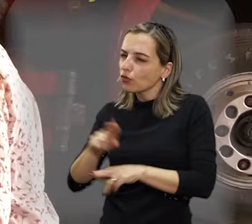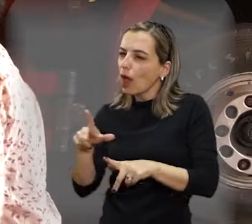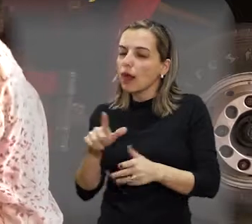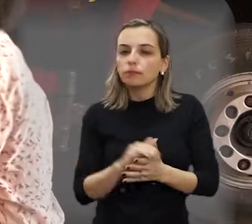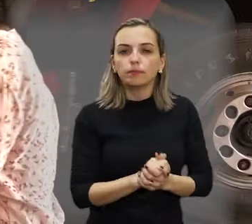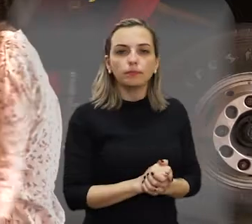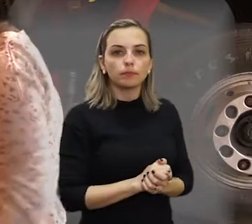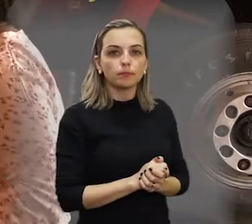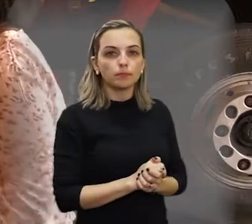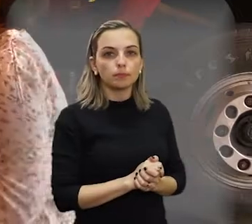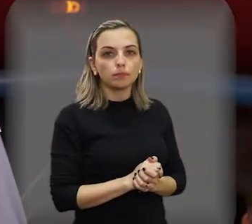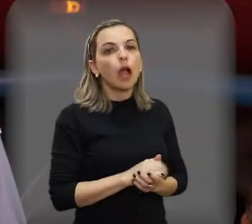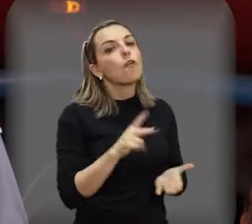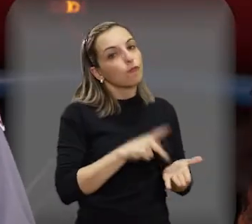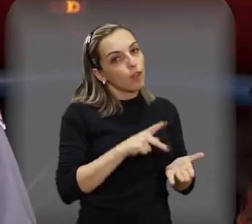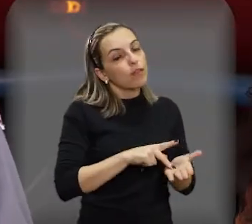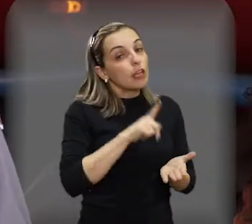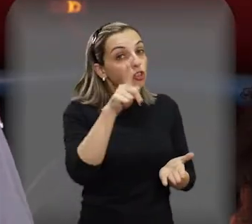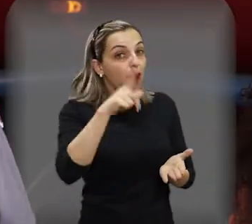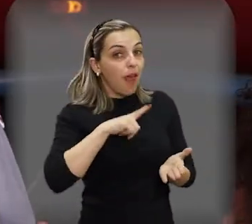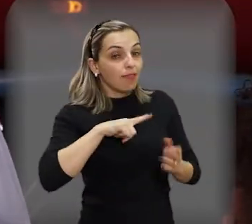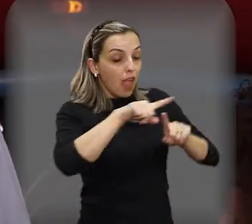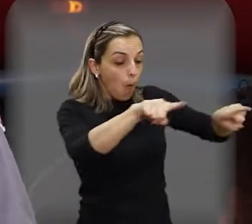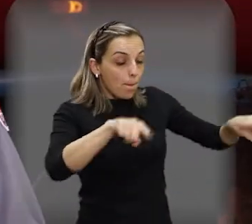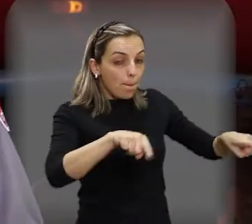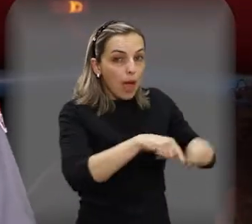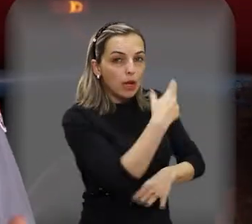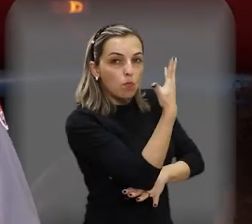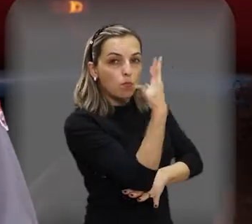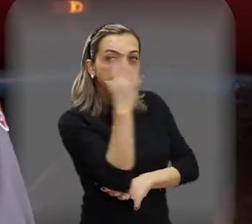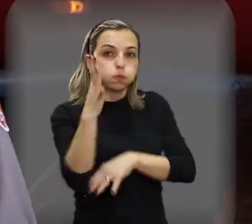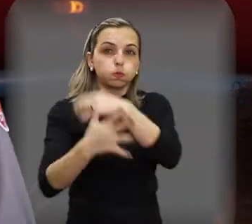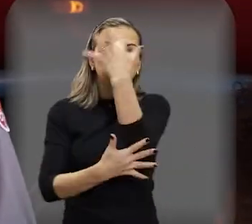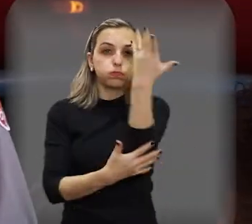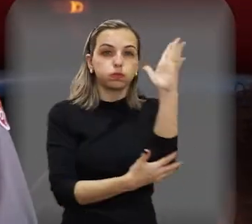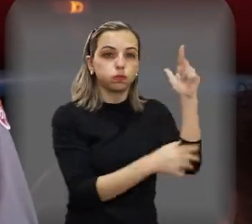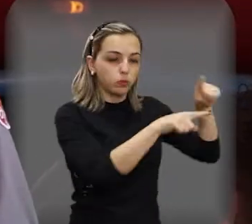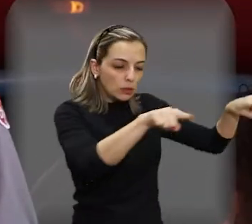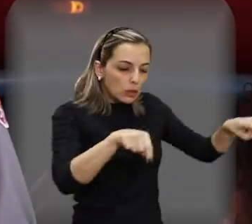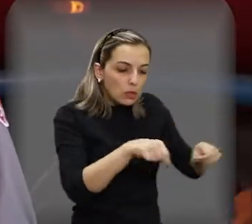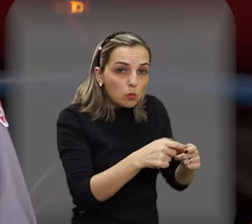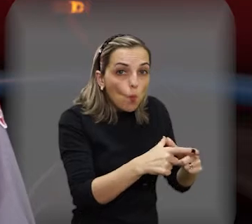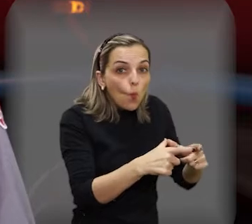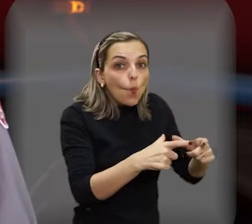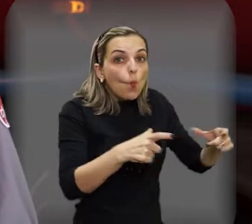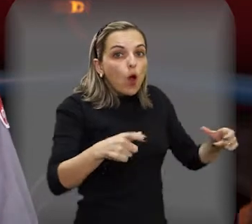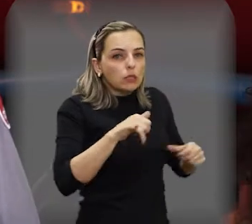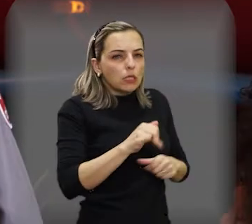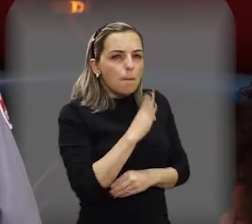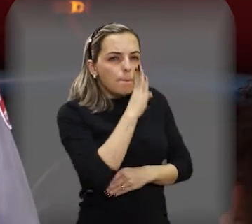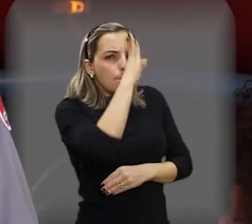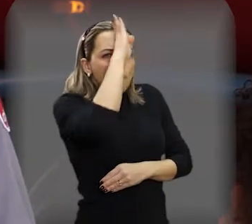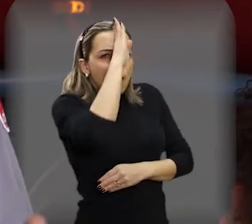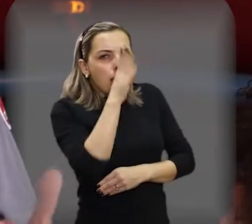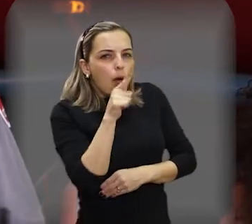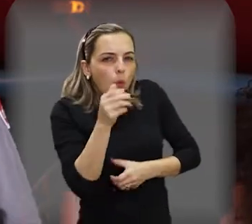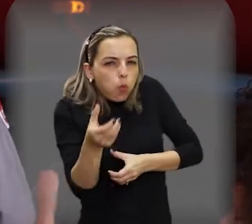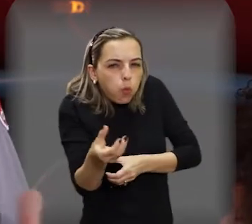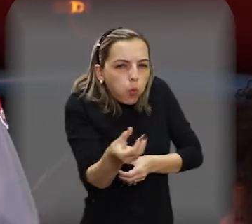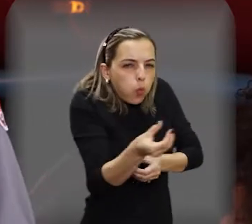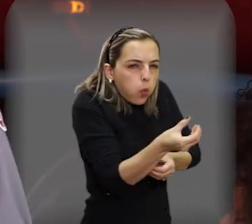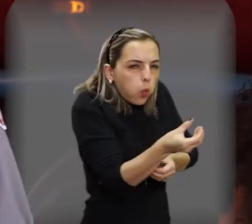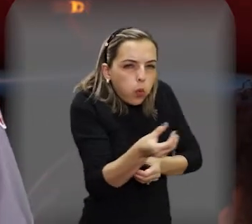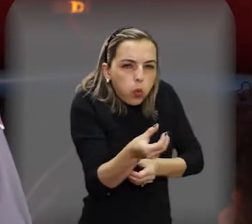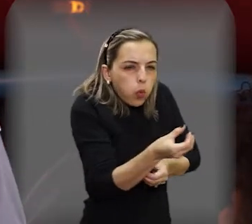de limpar o Nesse caso não foi. Havia, próximo desse local, uma reserva de preservação permanente, ou seja, com mais de 10 alqueires. Se a gente não